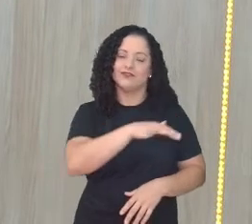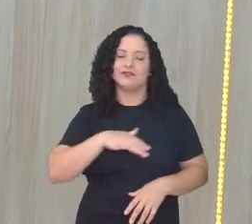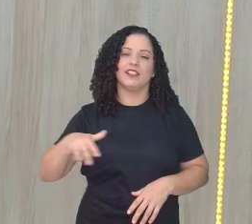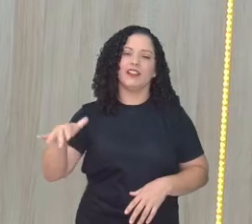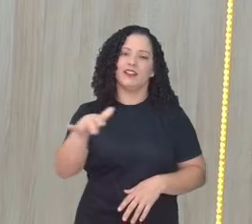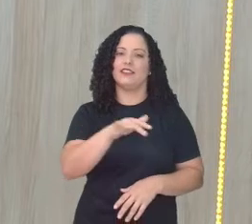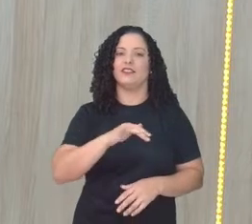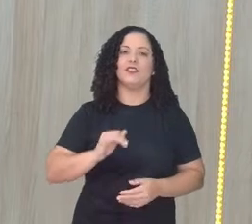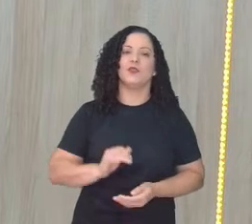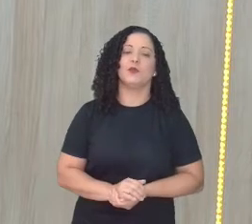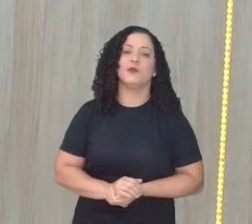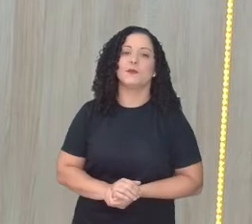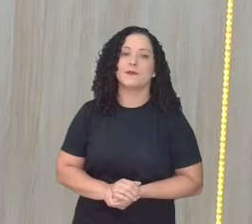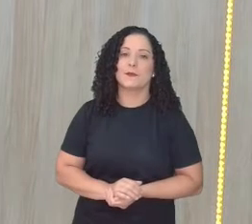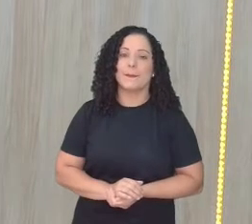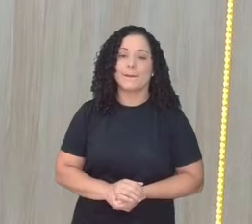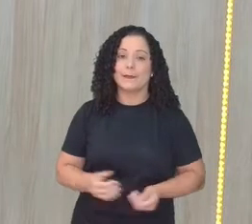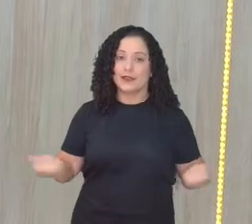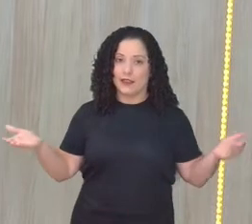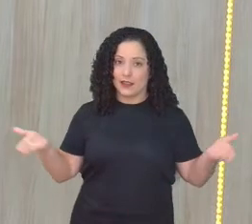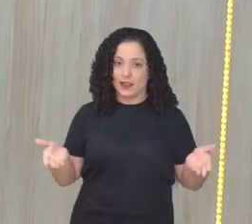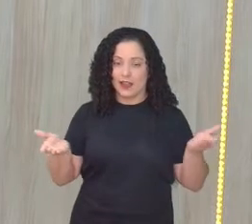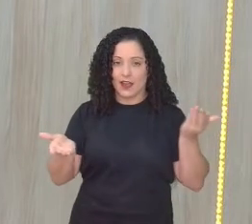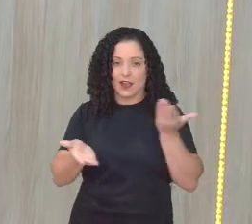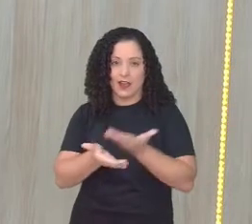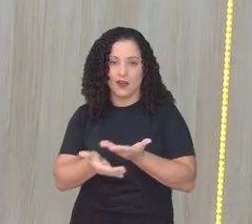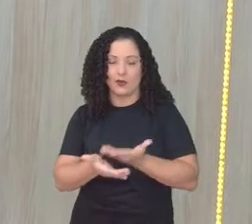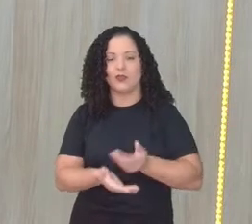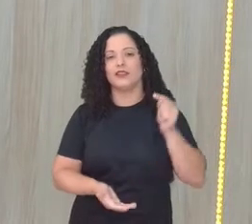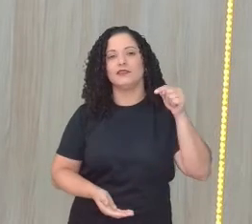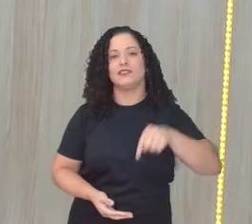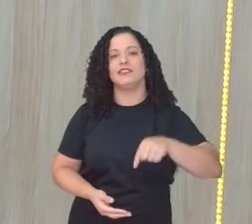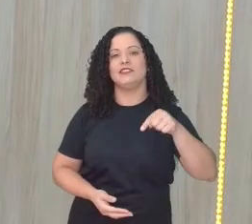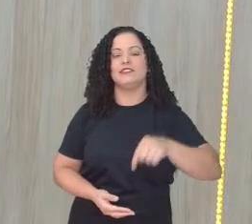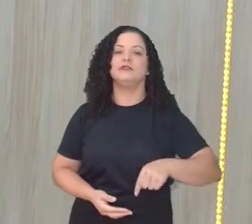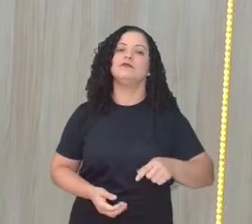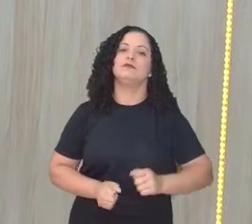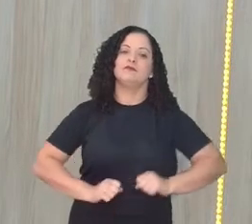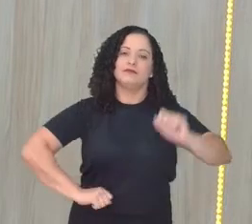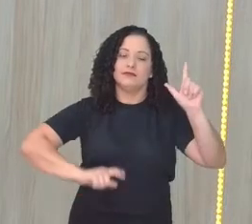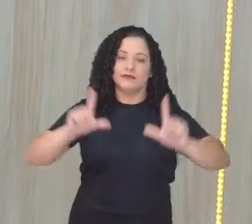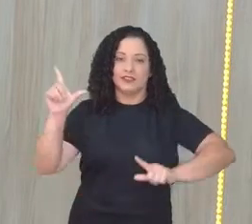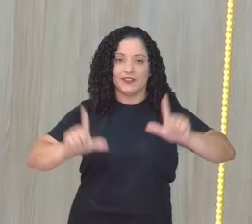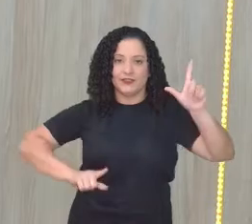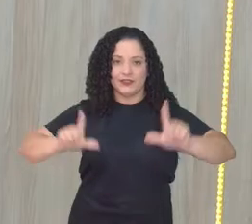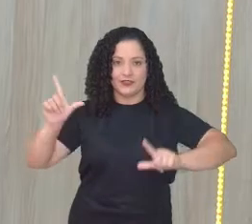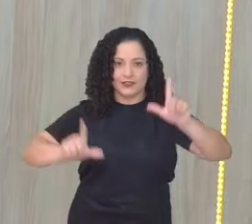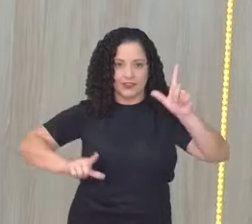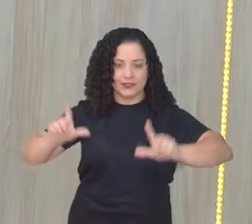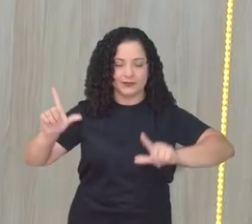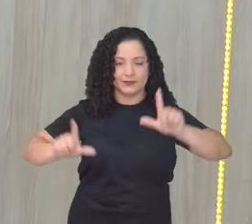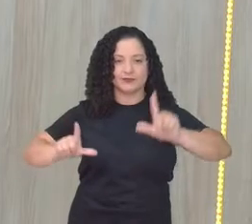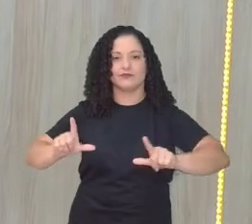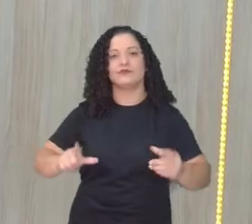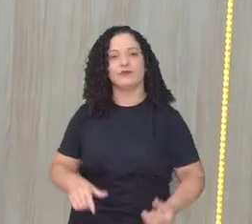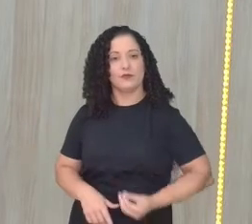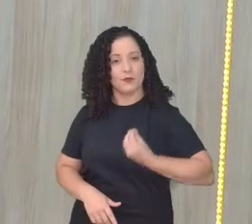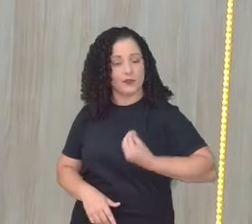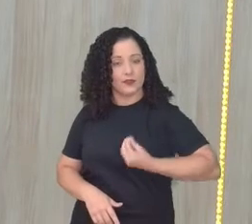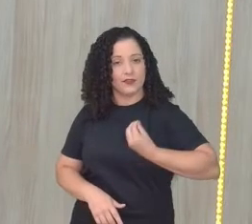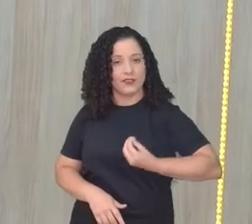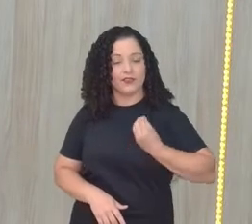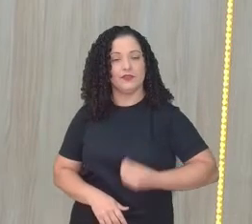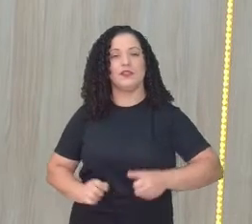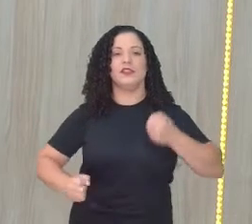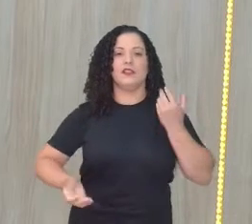todas. Lembrando, nossa aula está sendo transmitida aí pela TV Nova agora ao vivo.